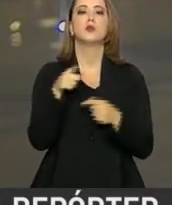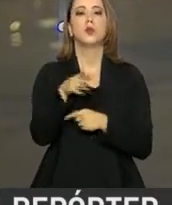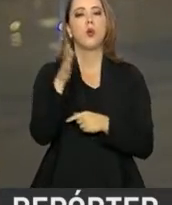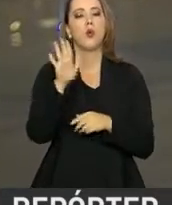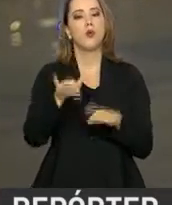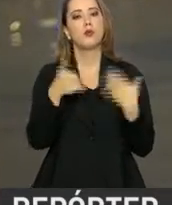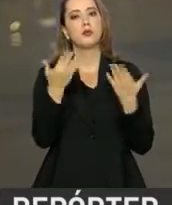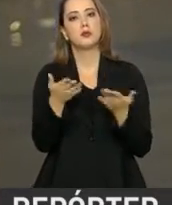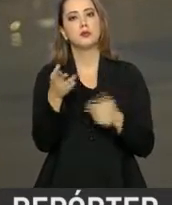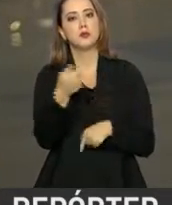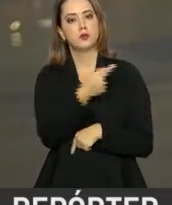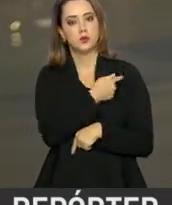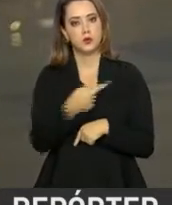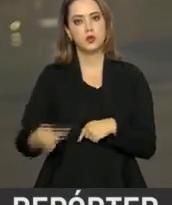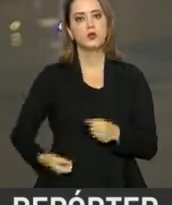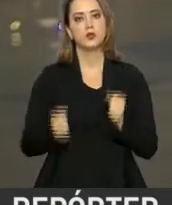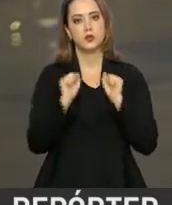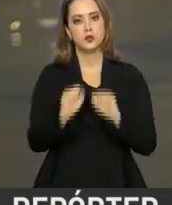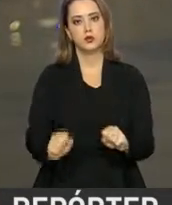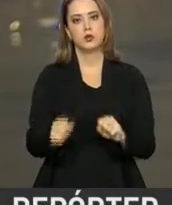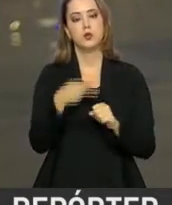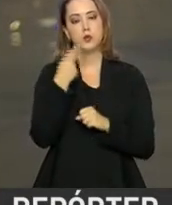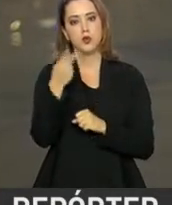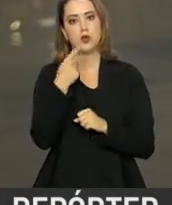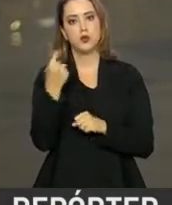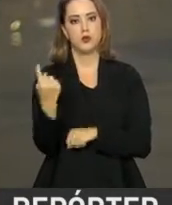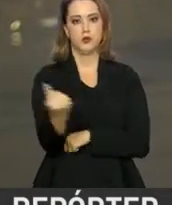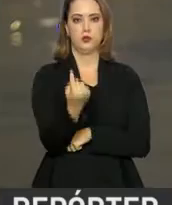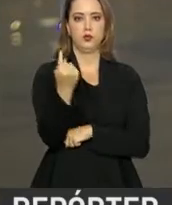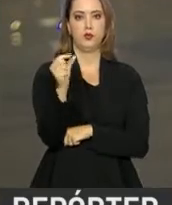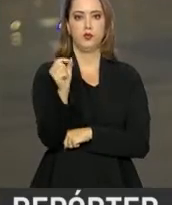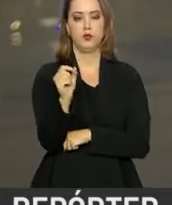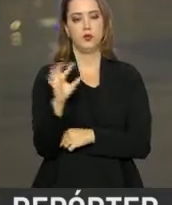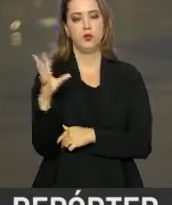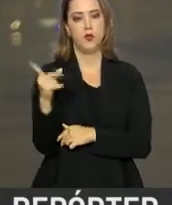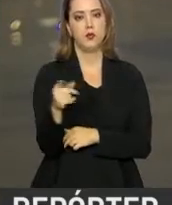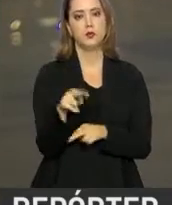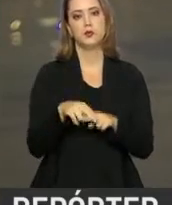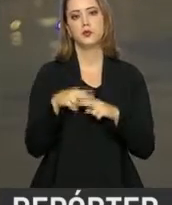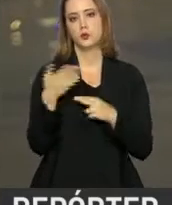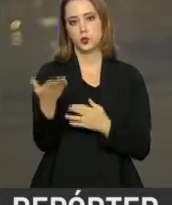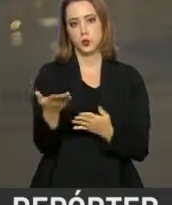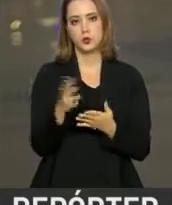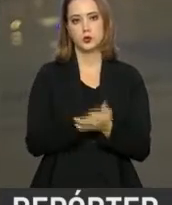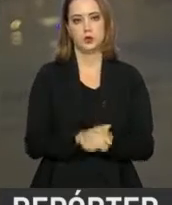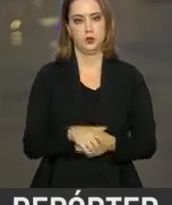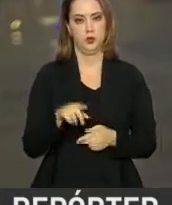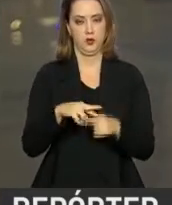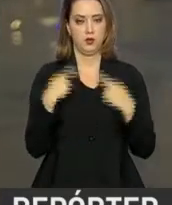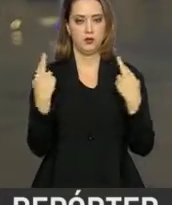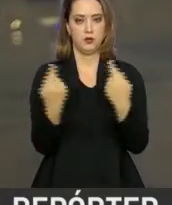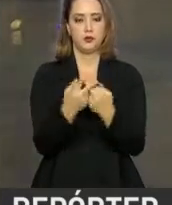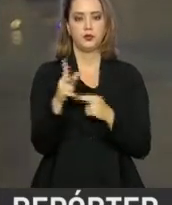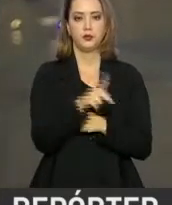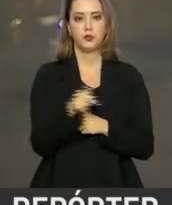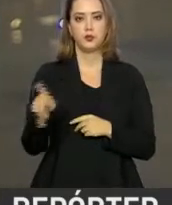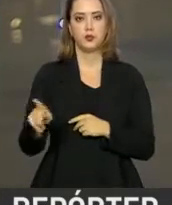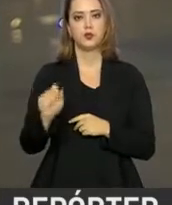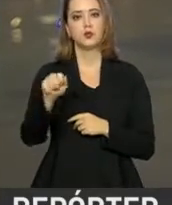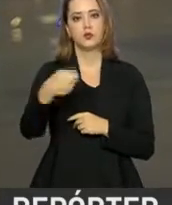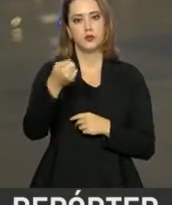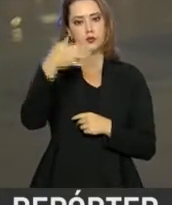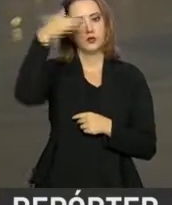pode ser o porta voz desses governadores que participam desse encontro dessa reunião com o presidente em exercício